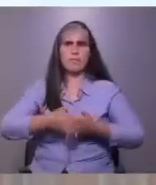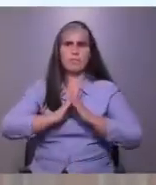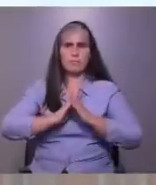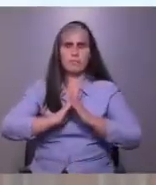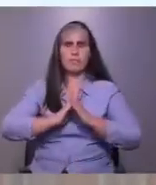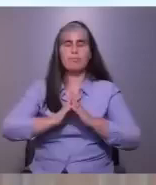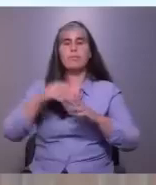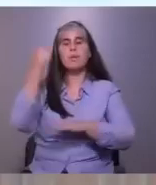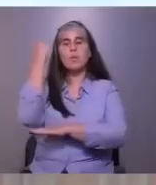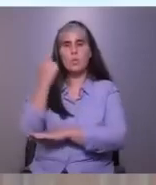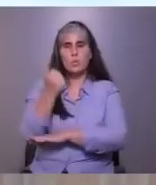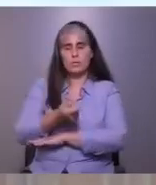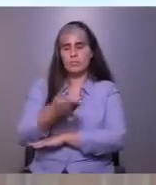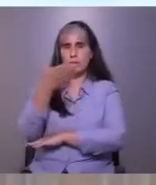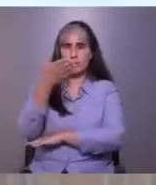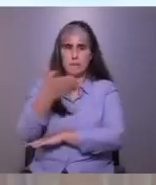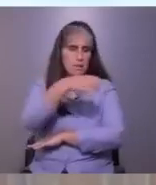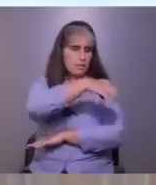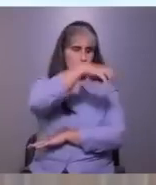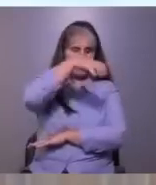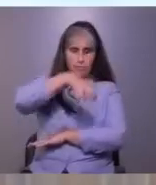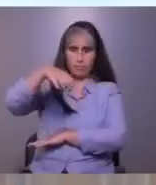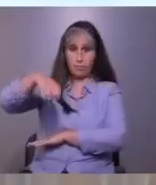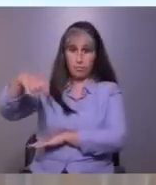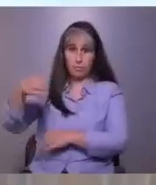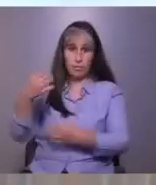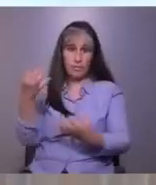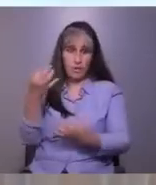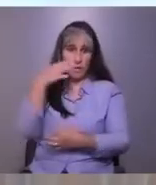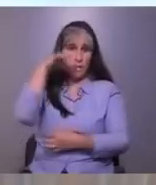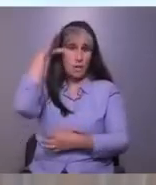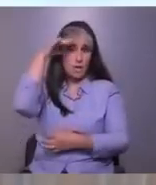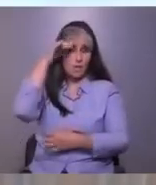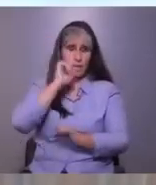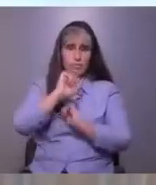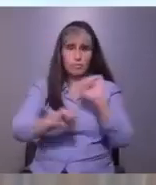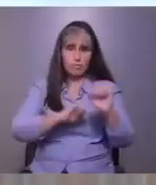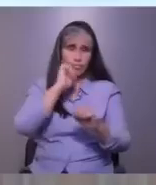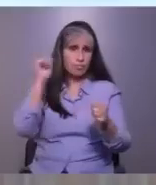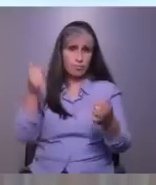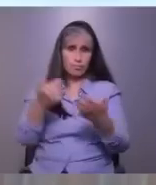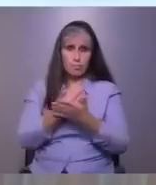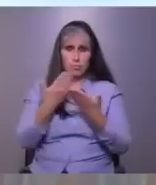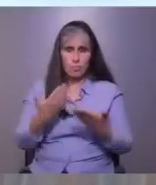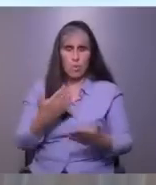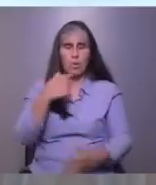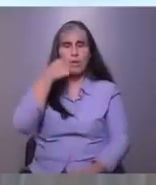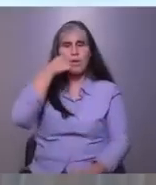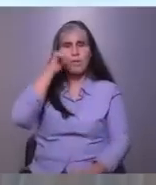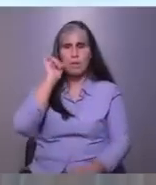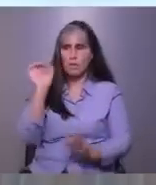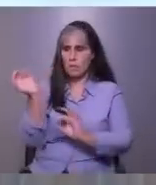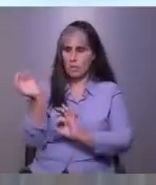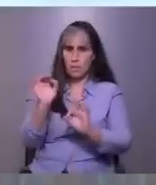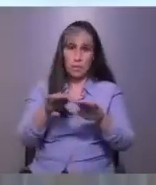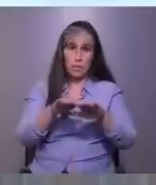sete colunas. Abateu os seus animais, preparou o vinho e pôs à